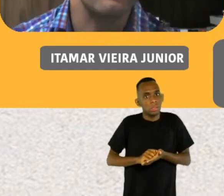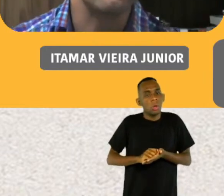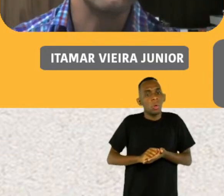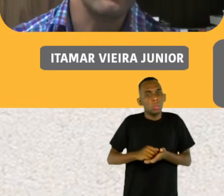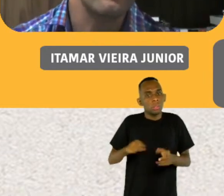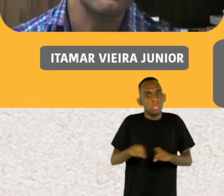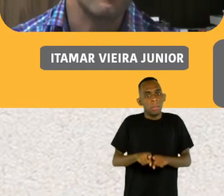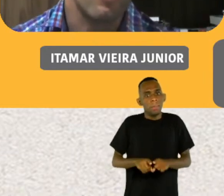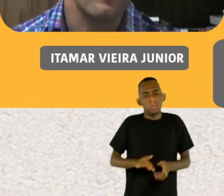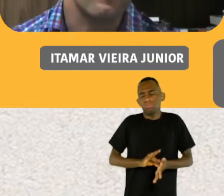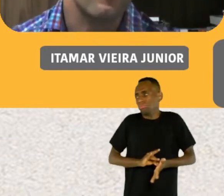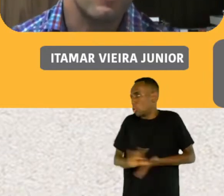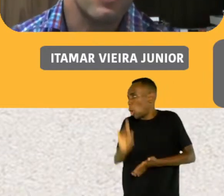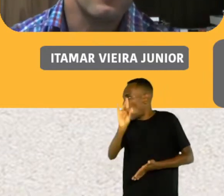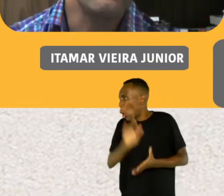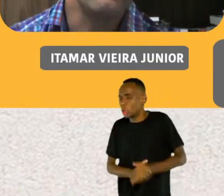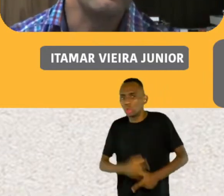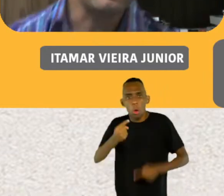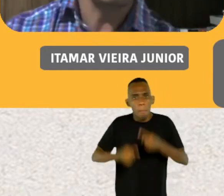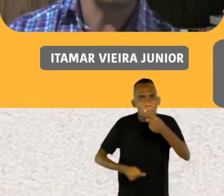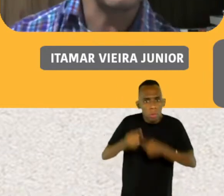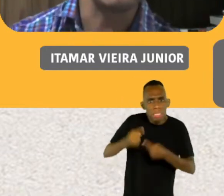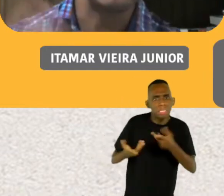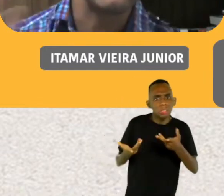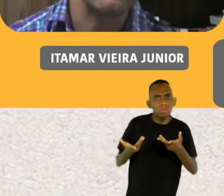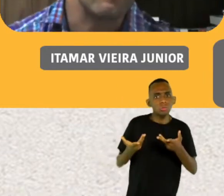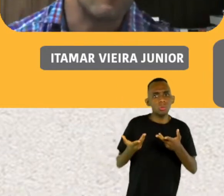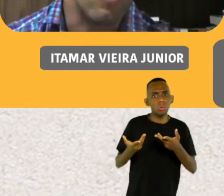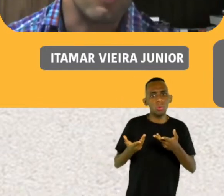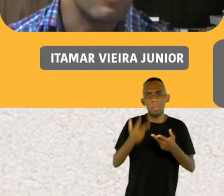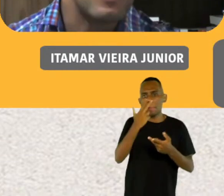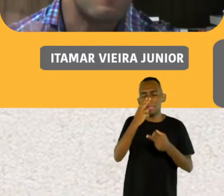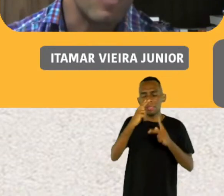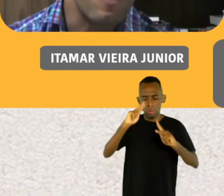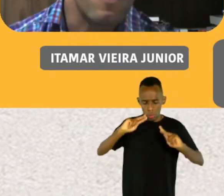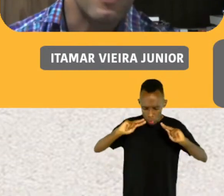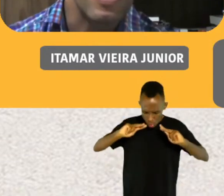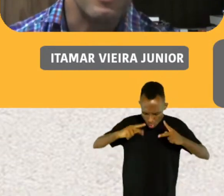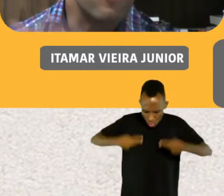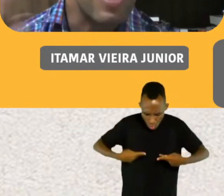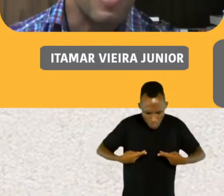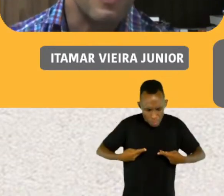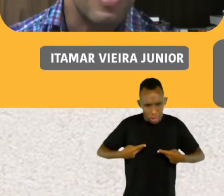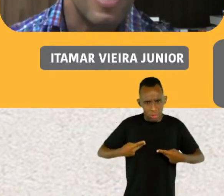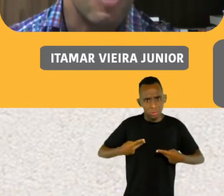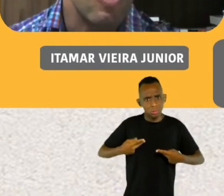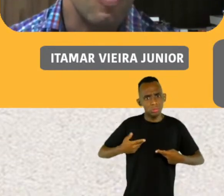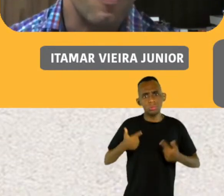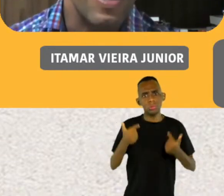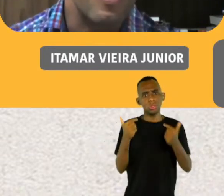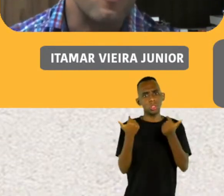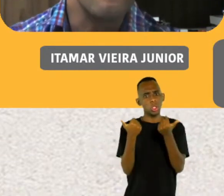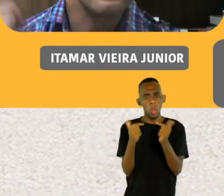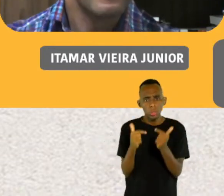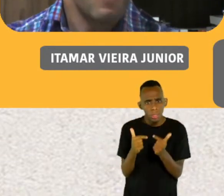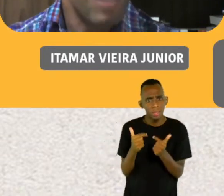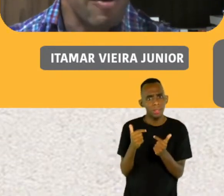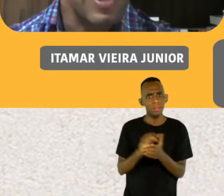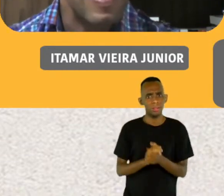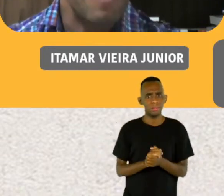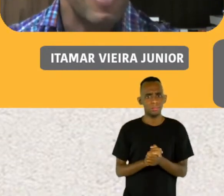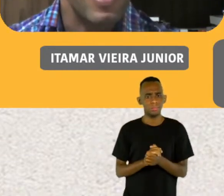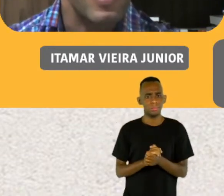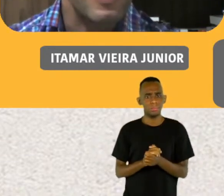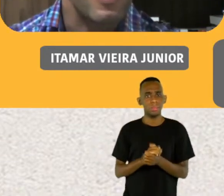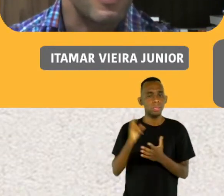Sérgio? Esse discurso de ódio, de desumanização do outro, isso é muito permanente, né? Esse está a todo momento, que é uma